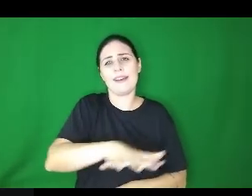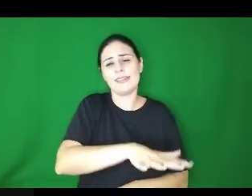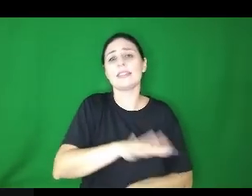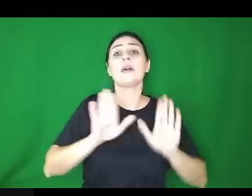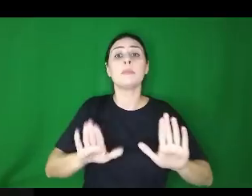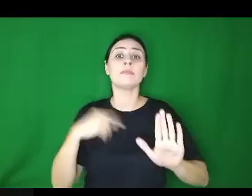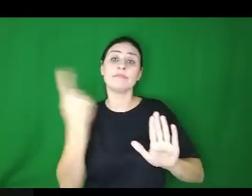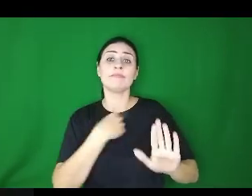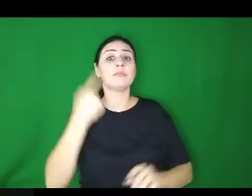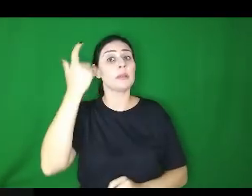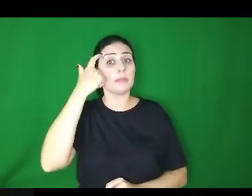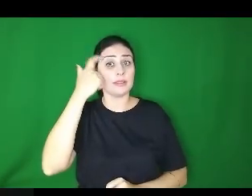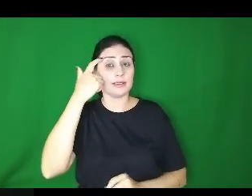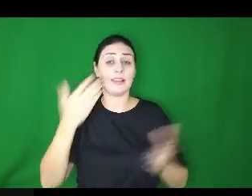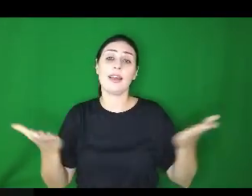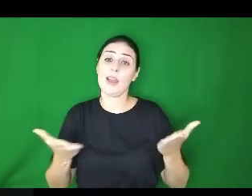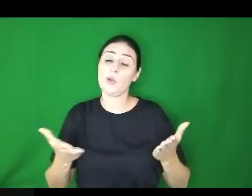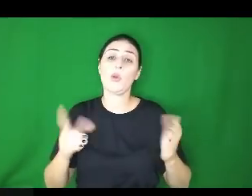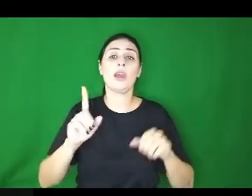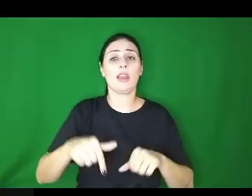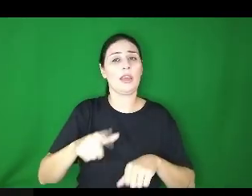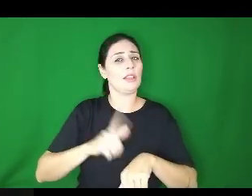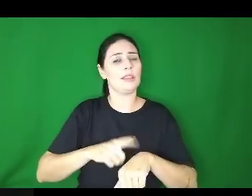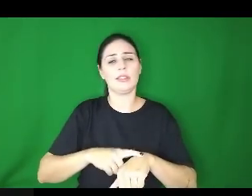eu estou falando dentro dessa situação específica,